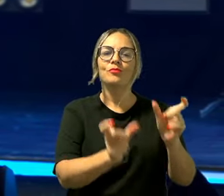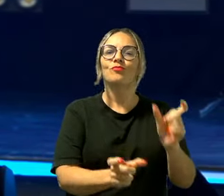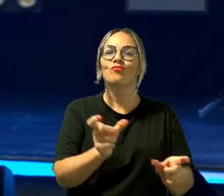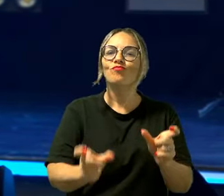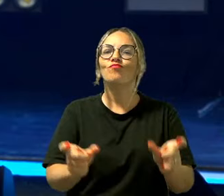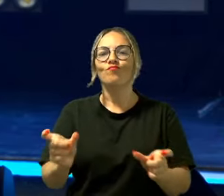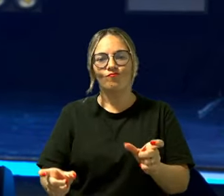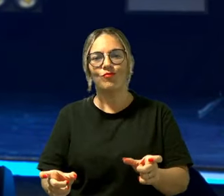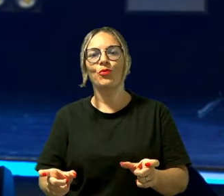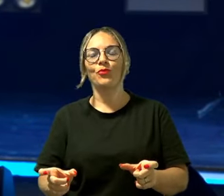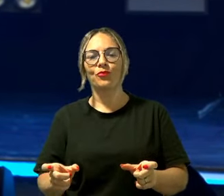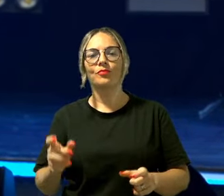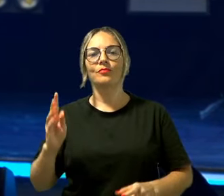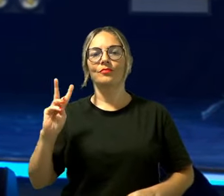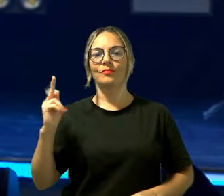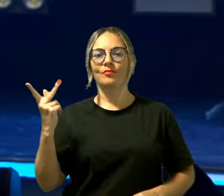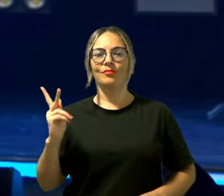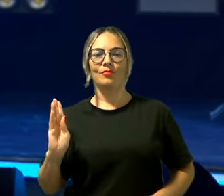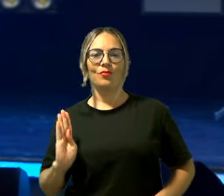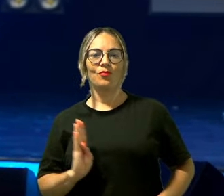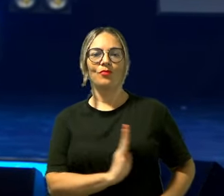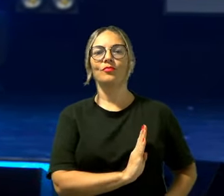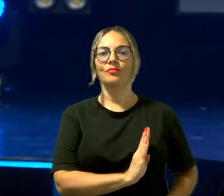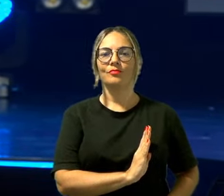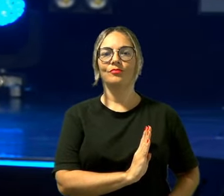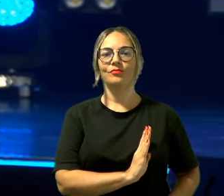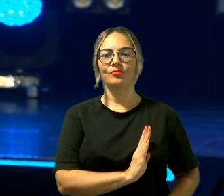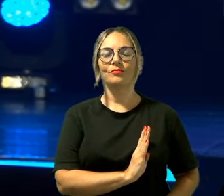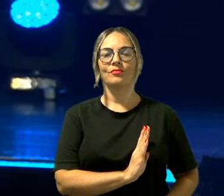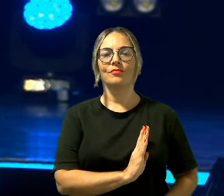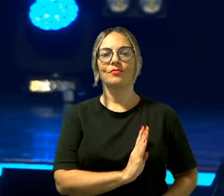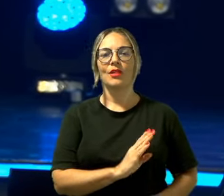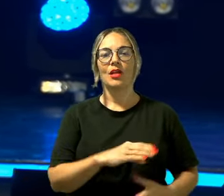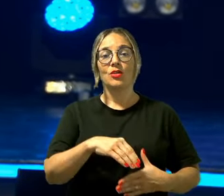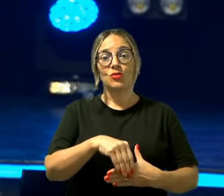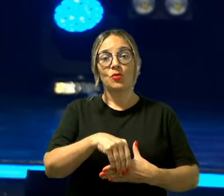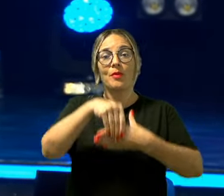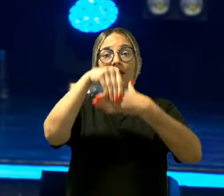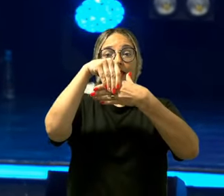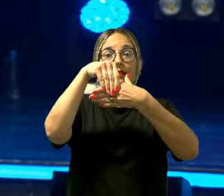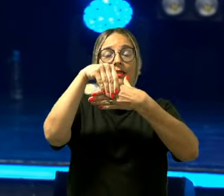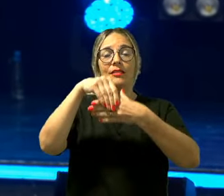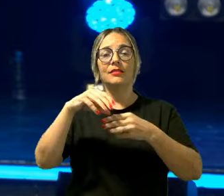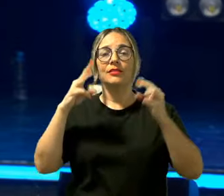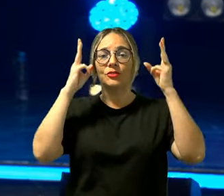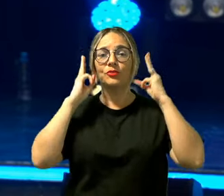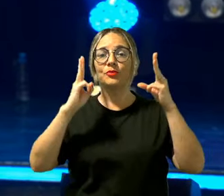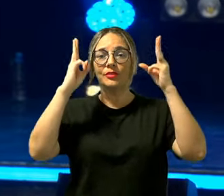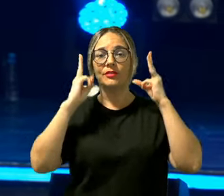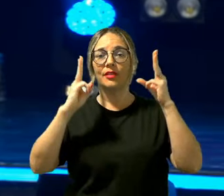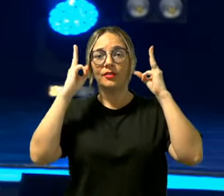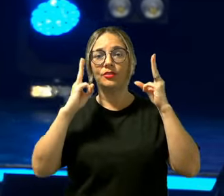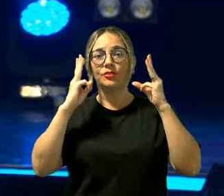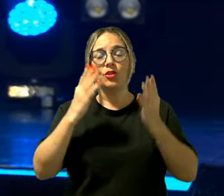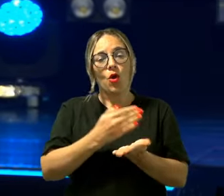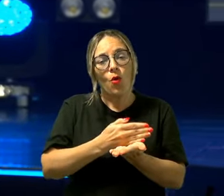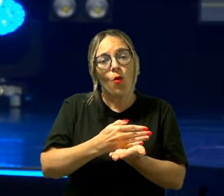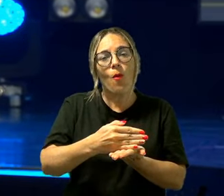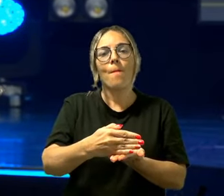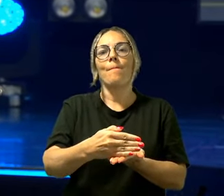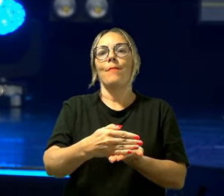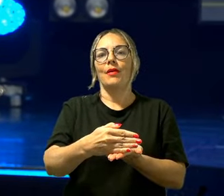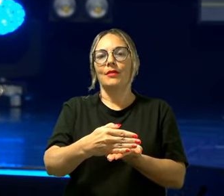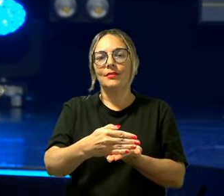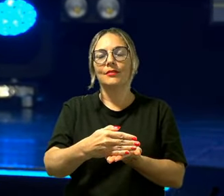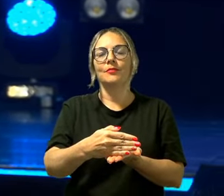sob a liderança de Moisés. Moisés começa o seu ministério,